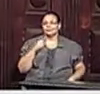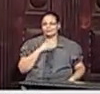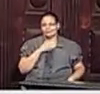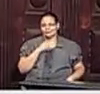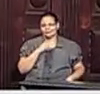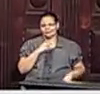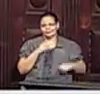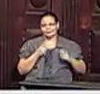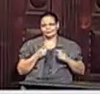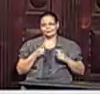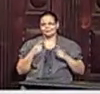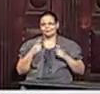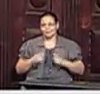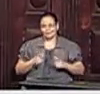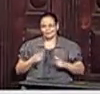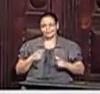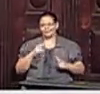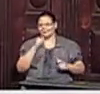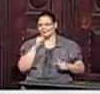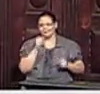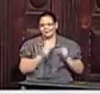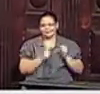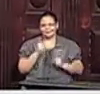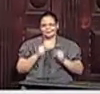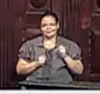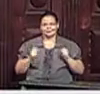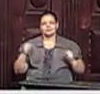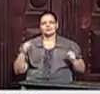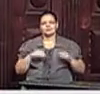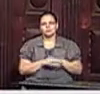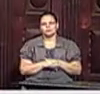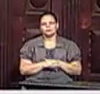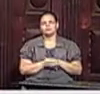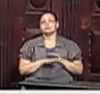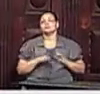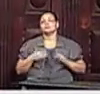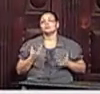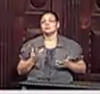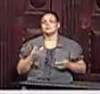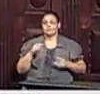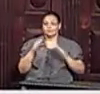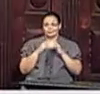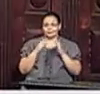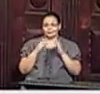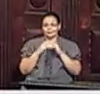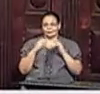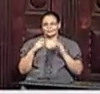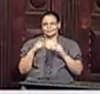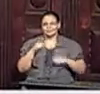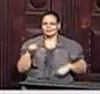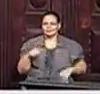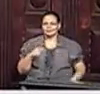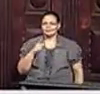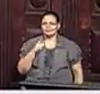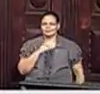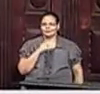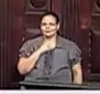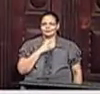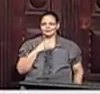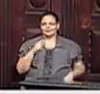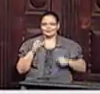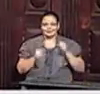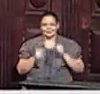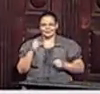depósito, e para esse depósito ser abastecido de veículos, são os moradores queimadenses que estão tendo seus carros